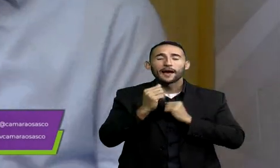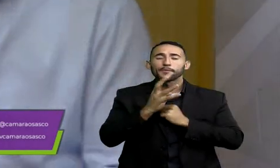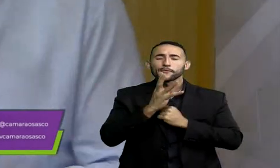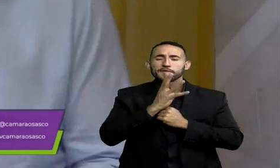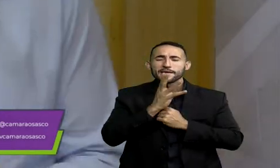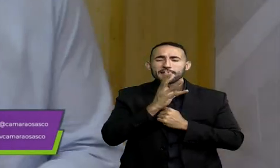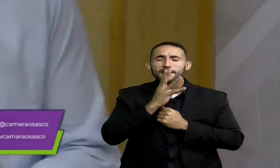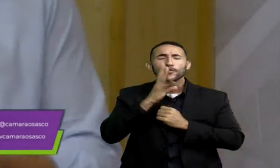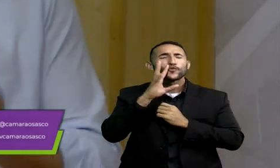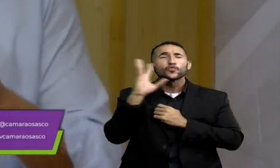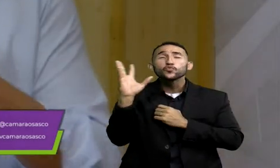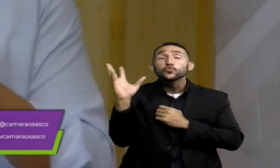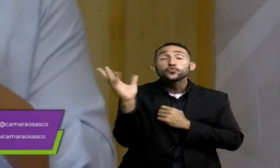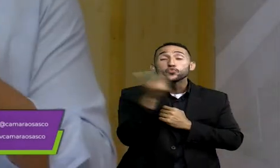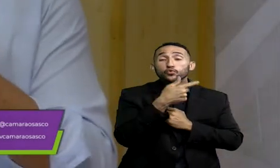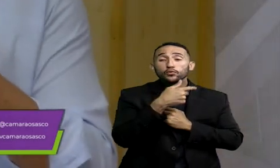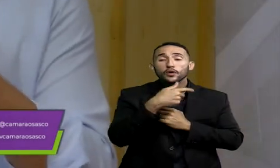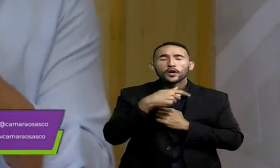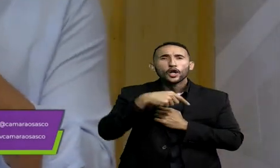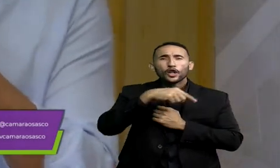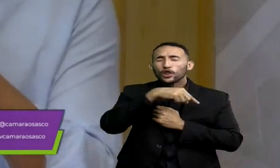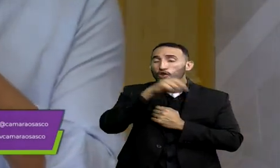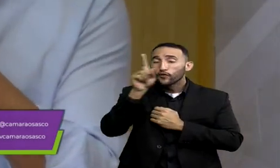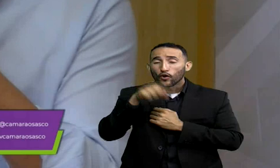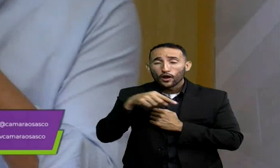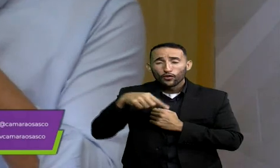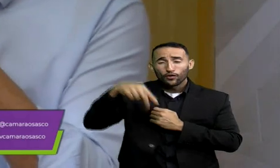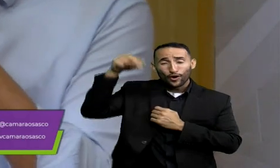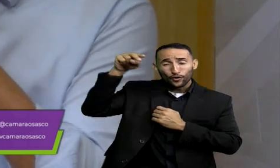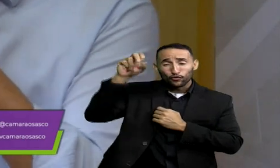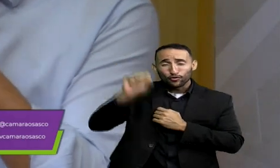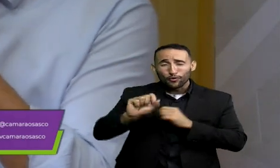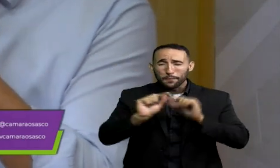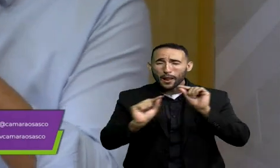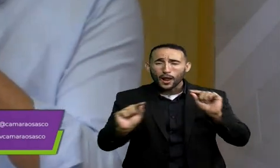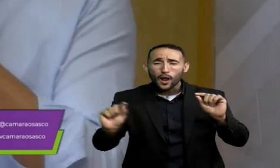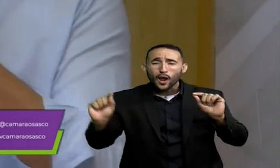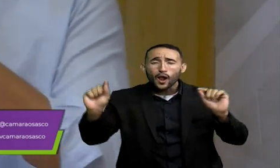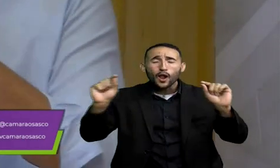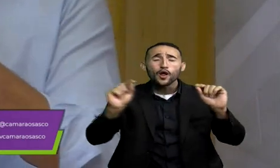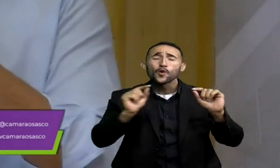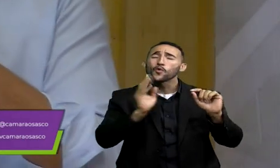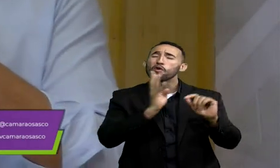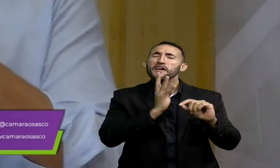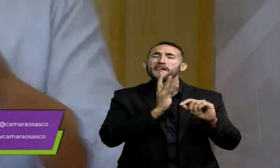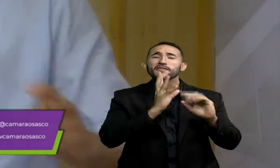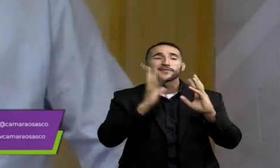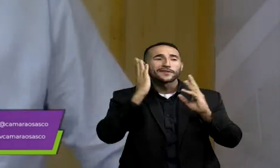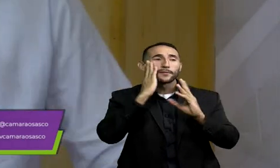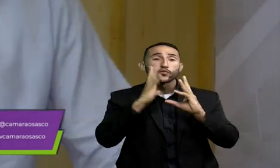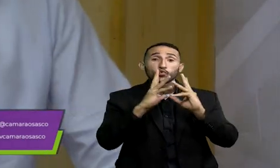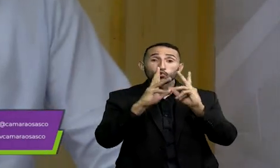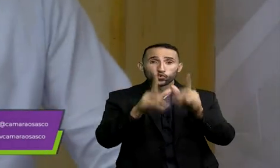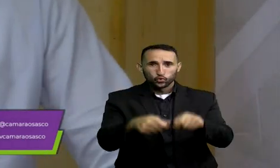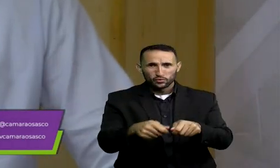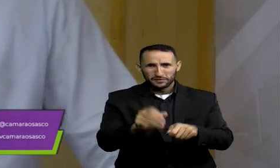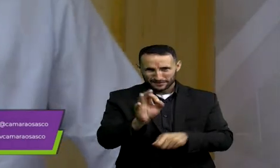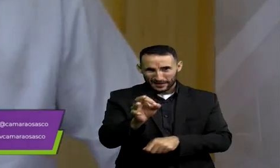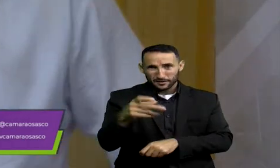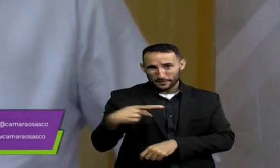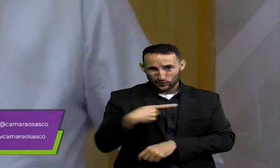particularmente cada cidadão principalmente na área do futebol sabe de tudo vereadora Cristina Cristian